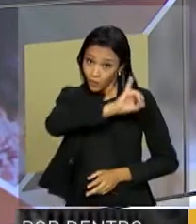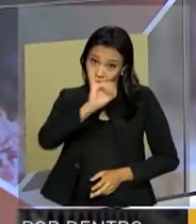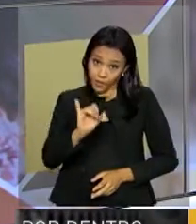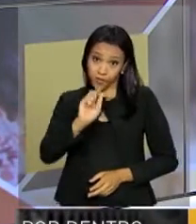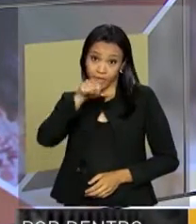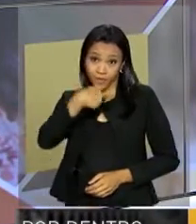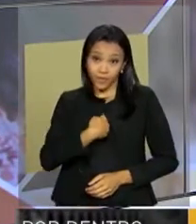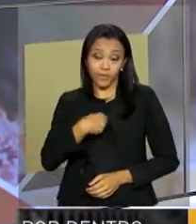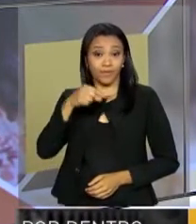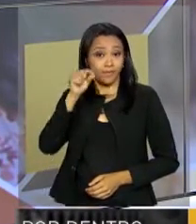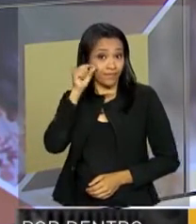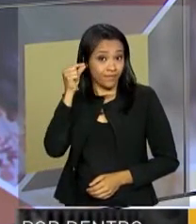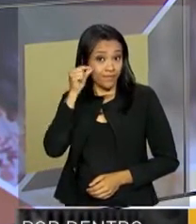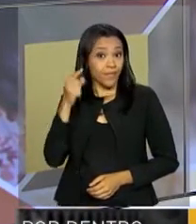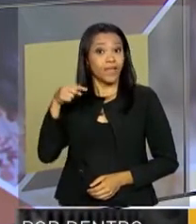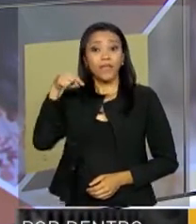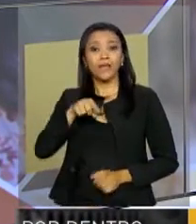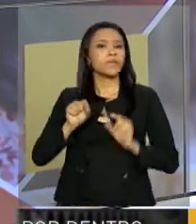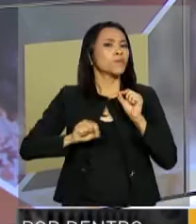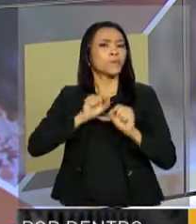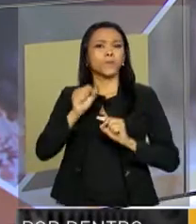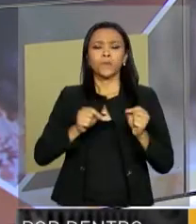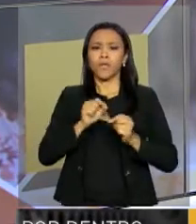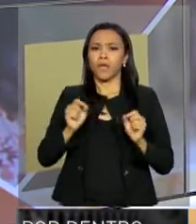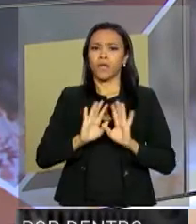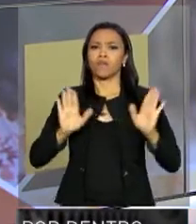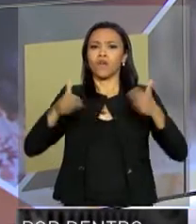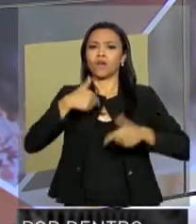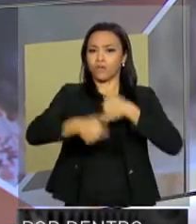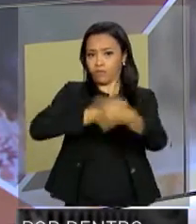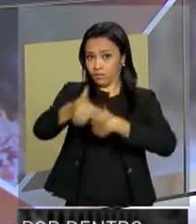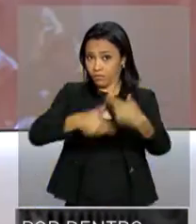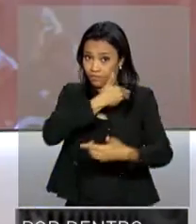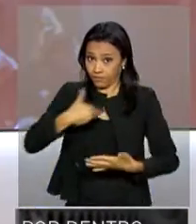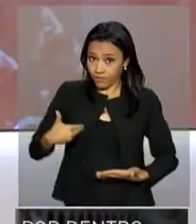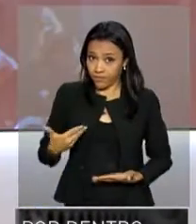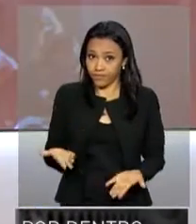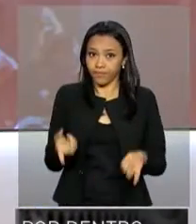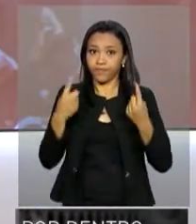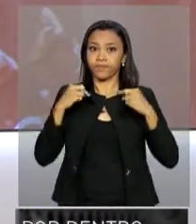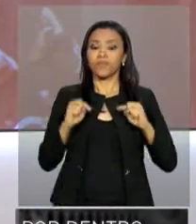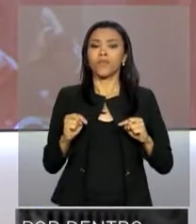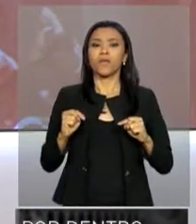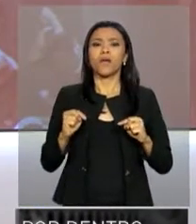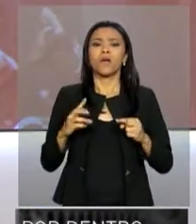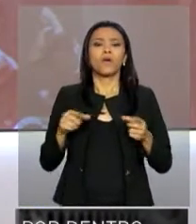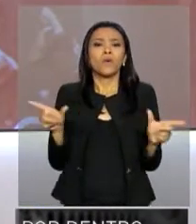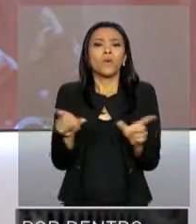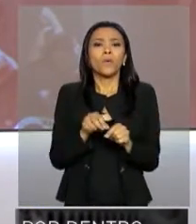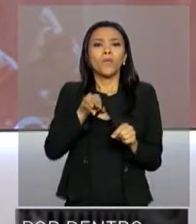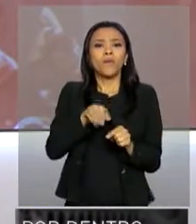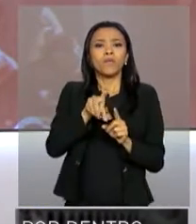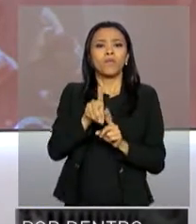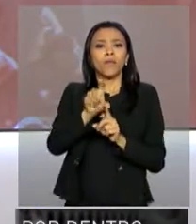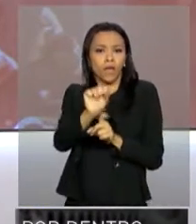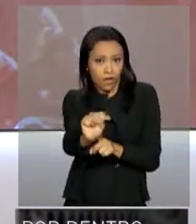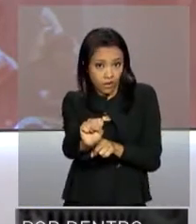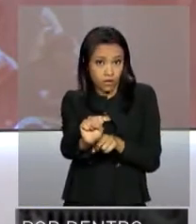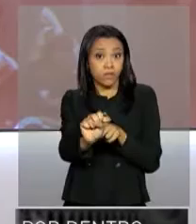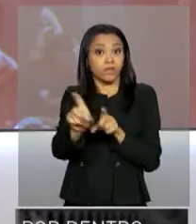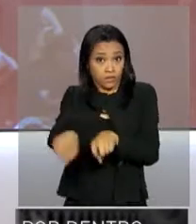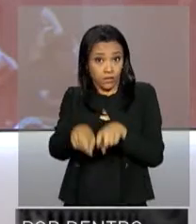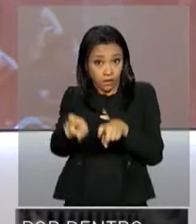Olá, eu sou Renata Corsini e esse é o programa Por Dentro do Governo. O Ministério do Desenvolvimento Social e Agrário